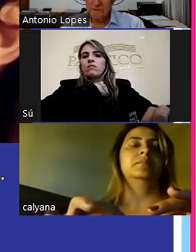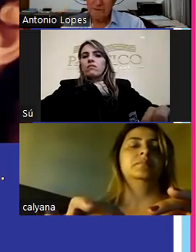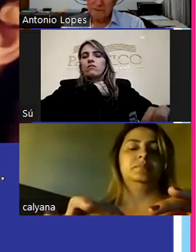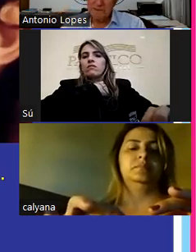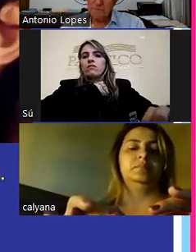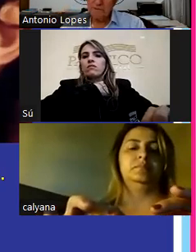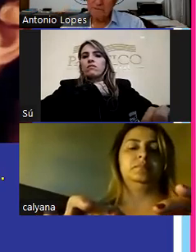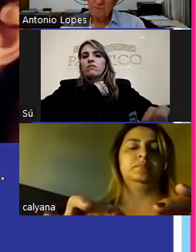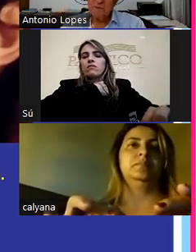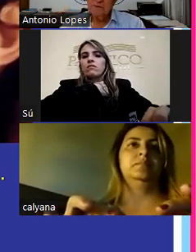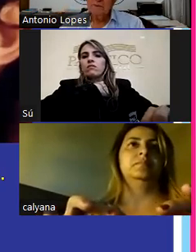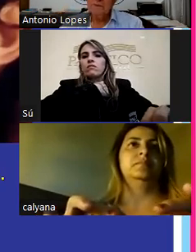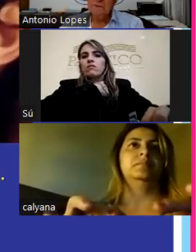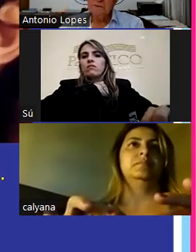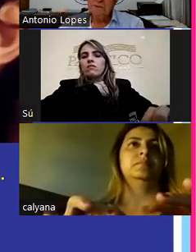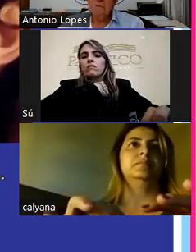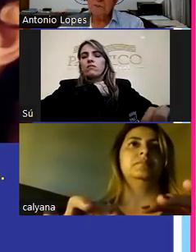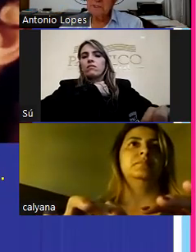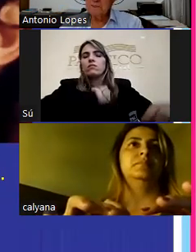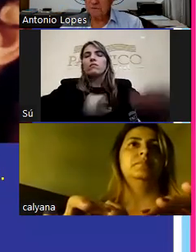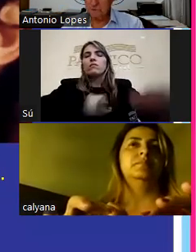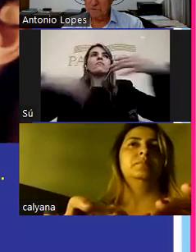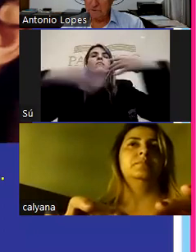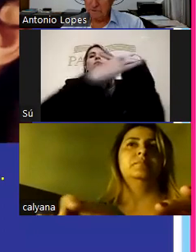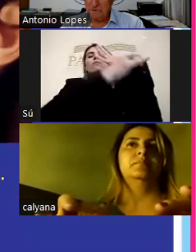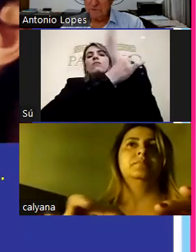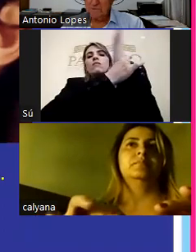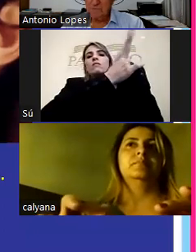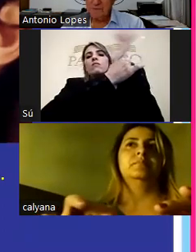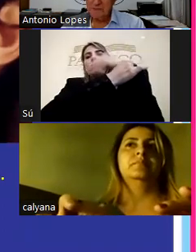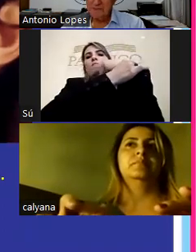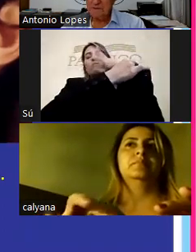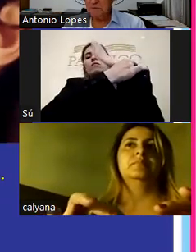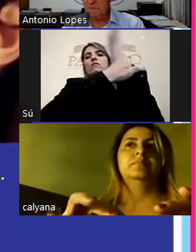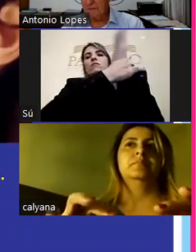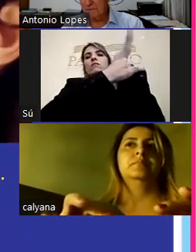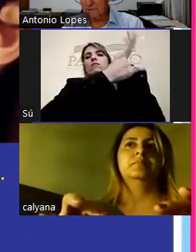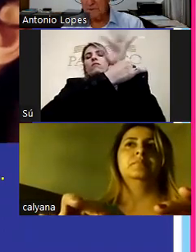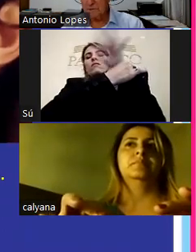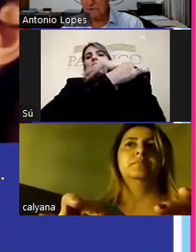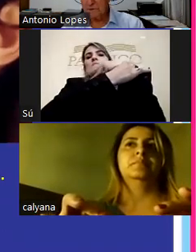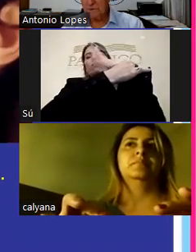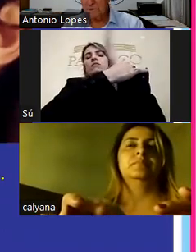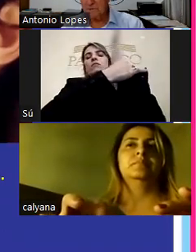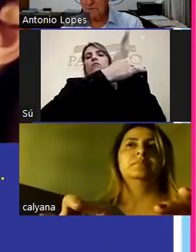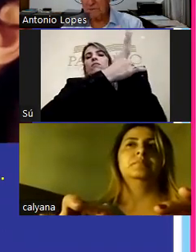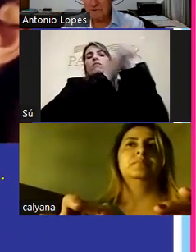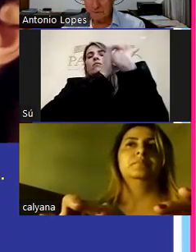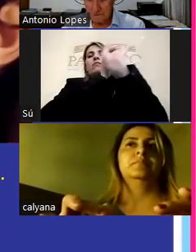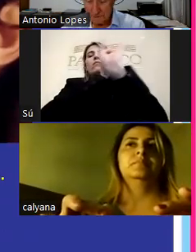que tem esse aspecto de demonstrar seus conteúdos, das suas palavras com seus